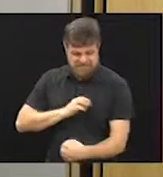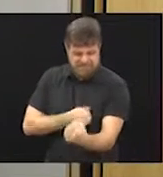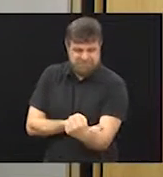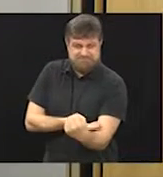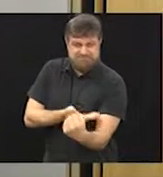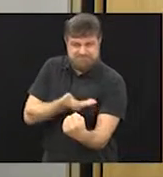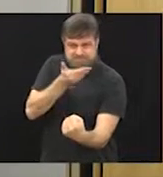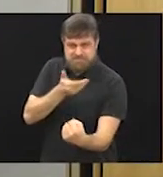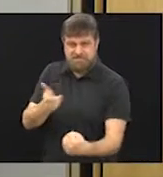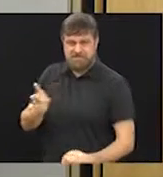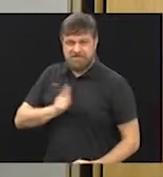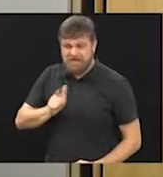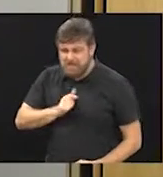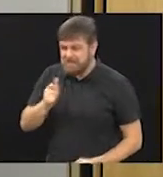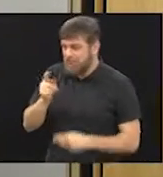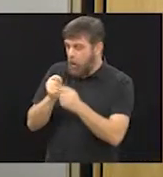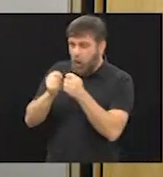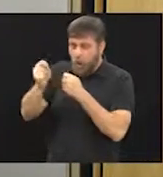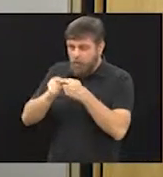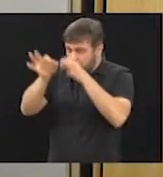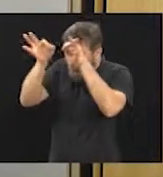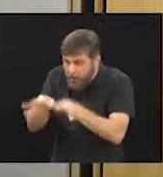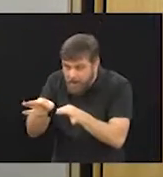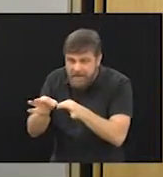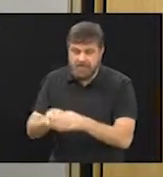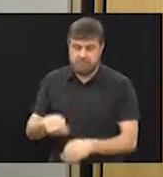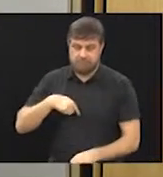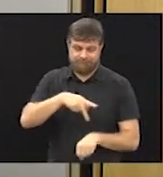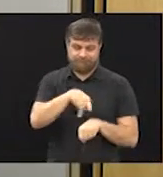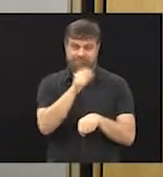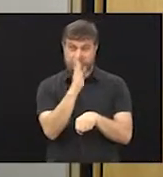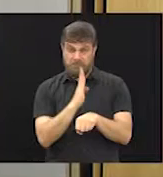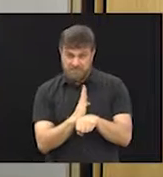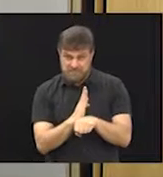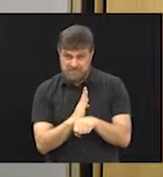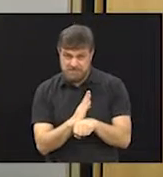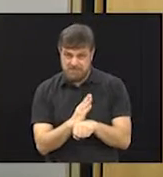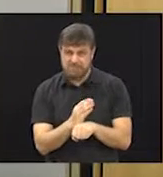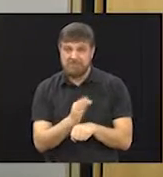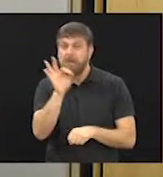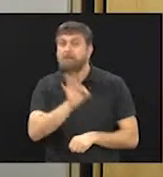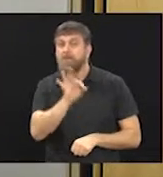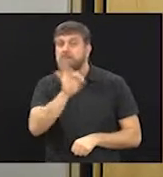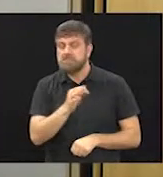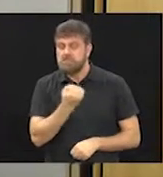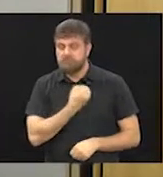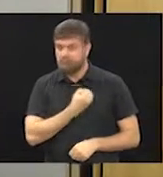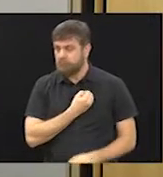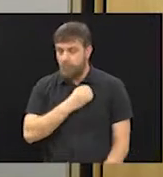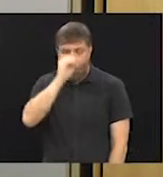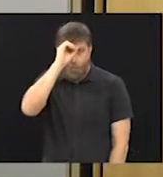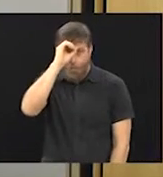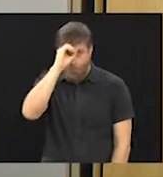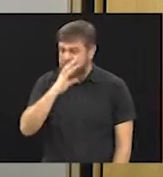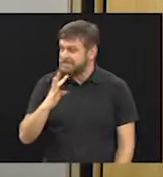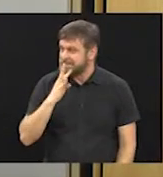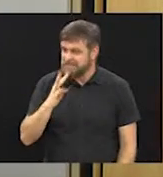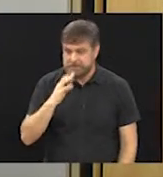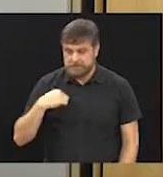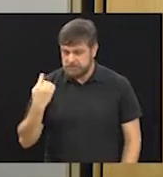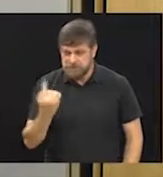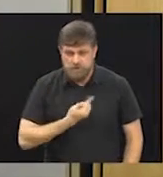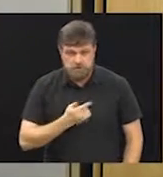hipertensão que têm esse controle adequado. No Brasil, esses dados, eu desconheço se